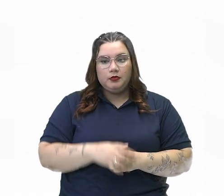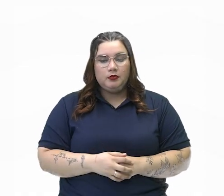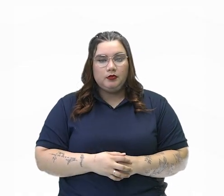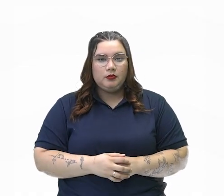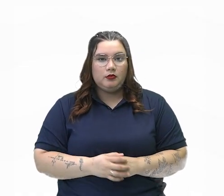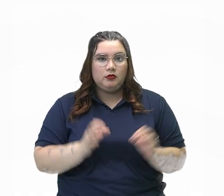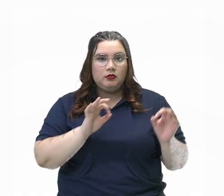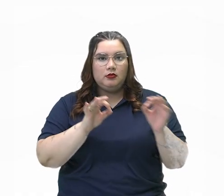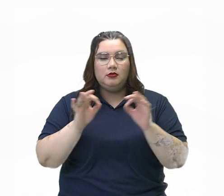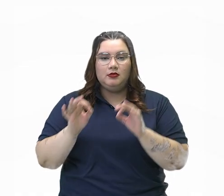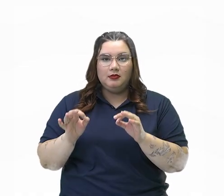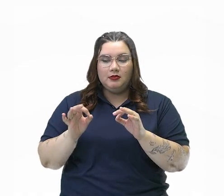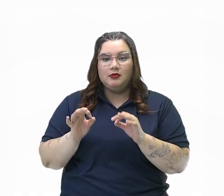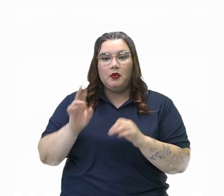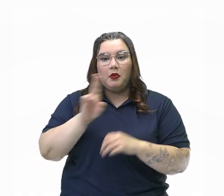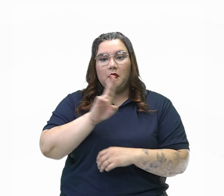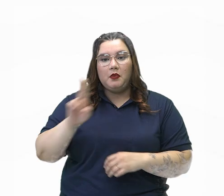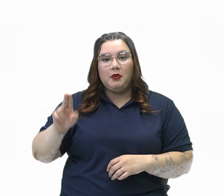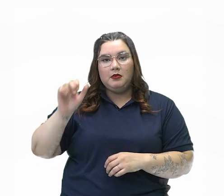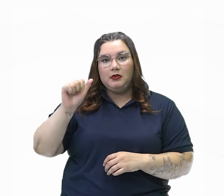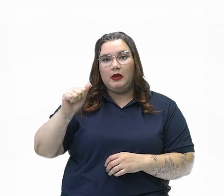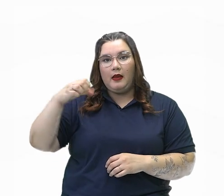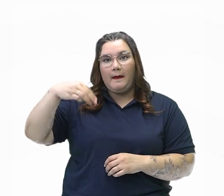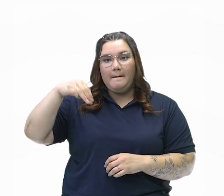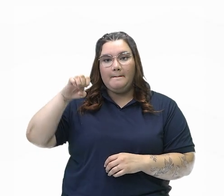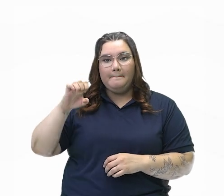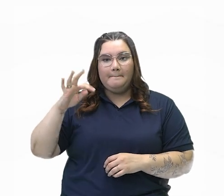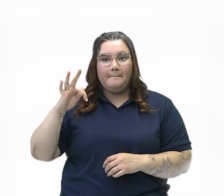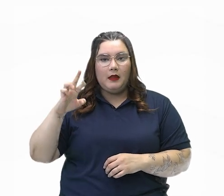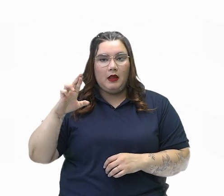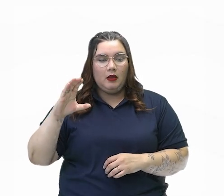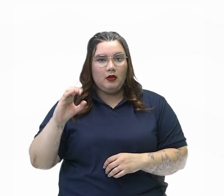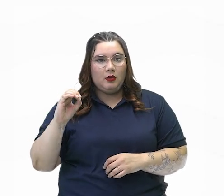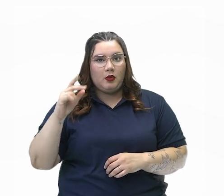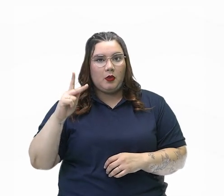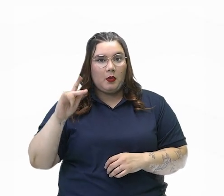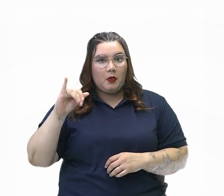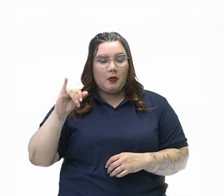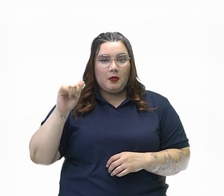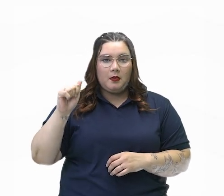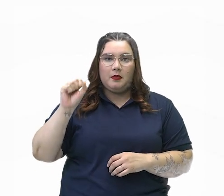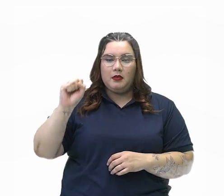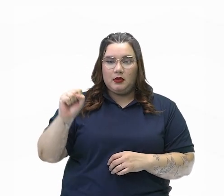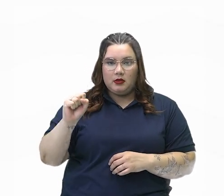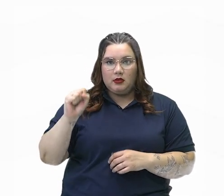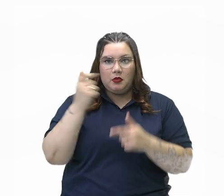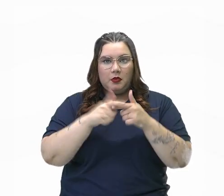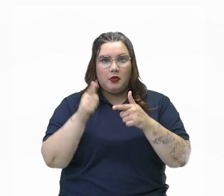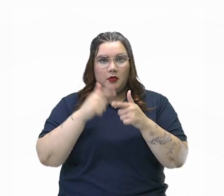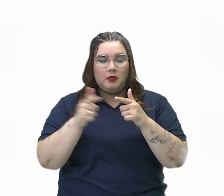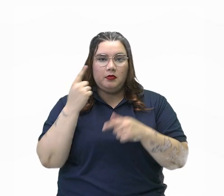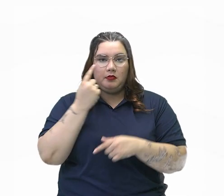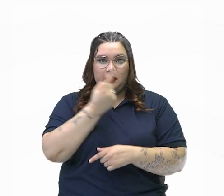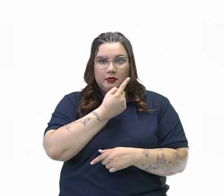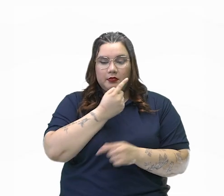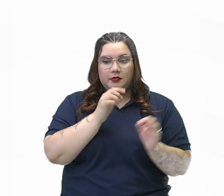que são chamadas de ametropias, tá certo, pessoal? Os defeitos da visão são chamados